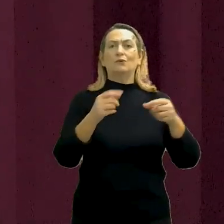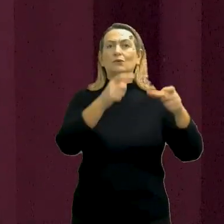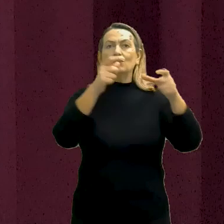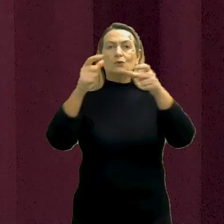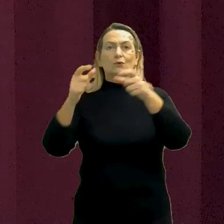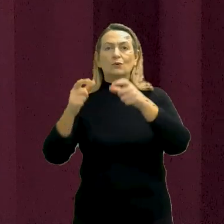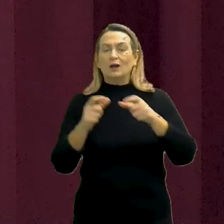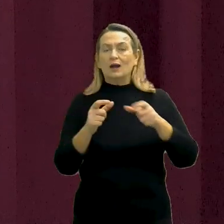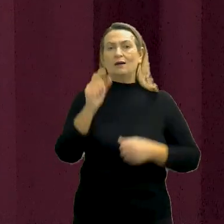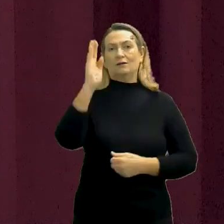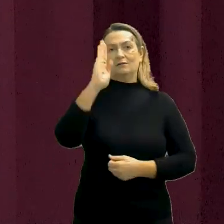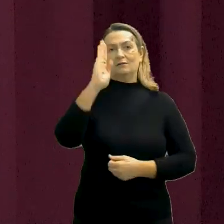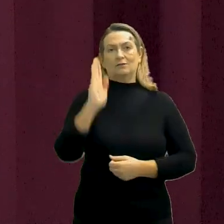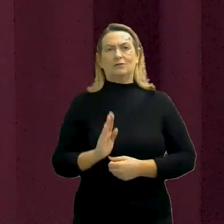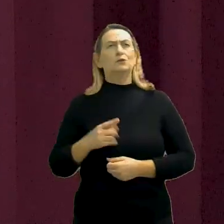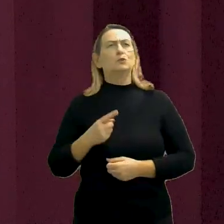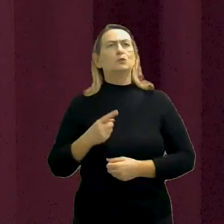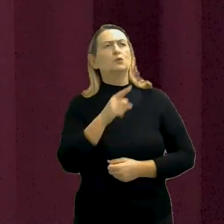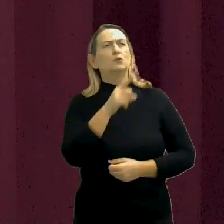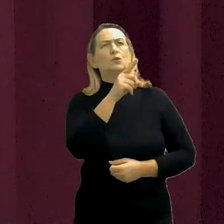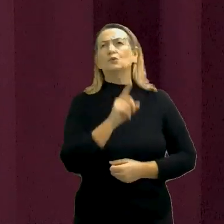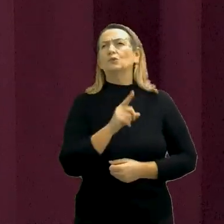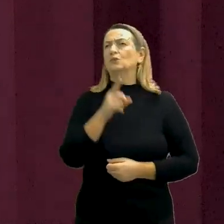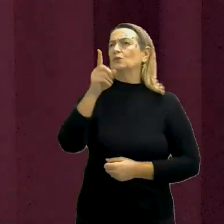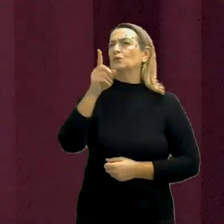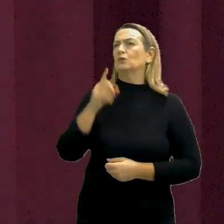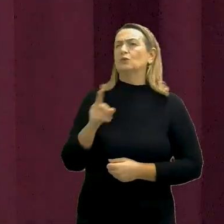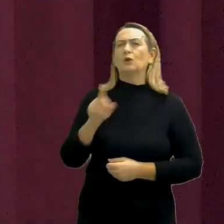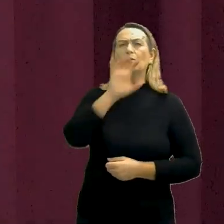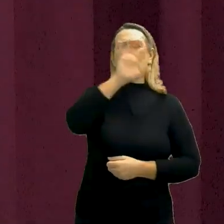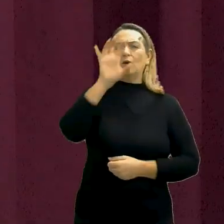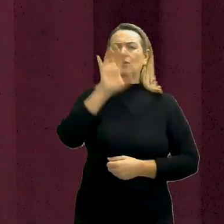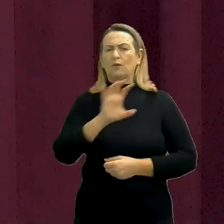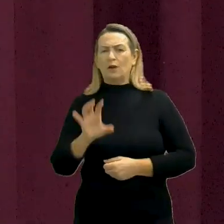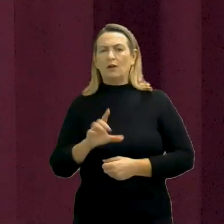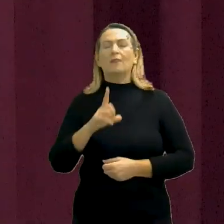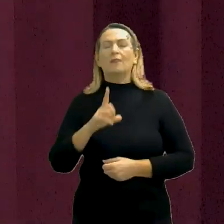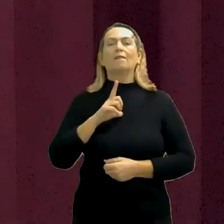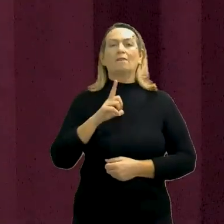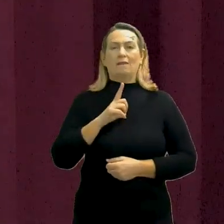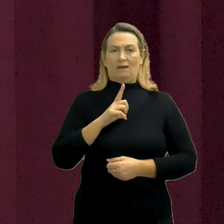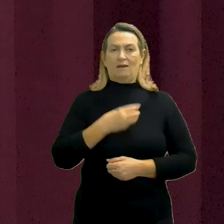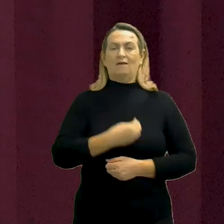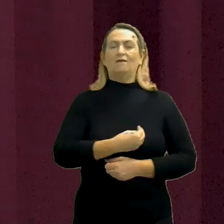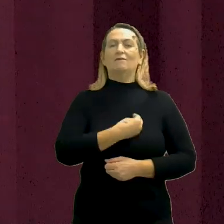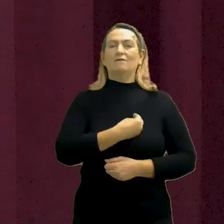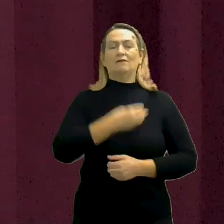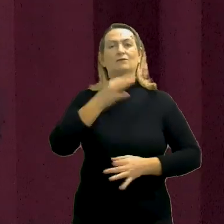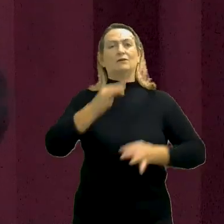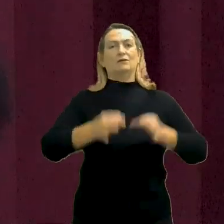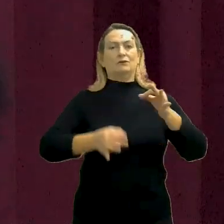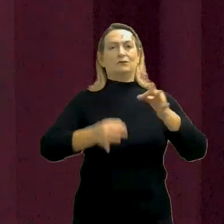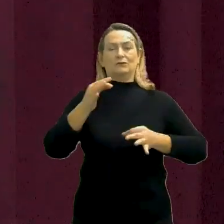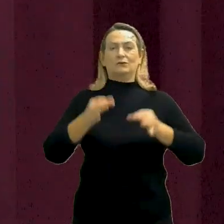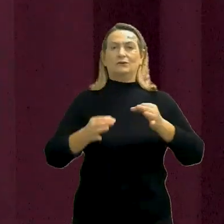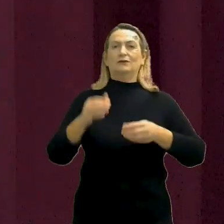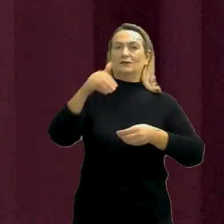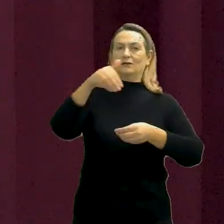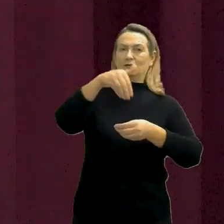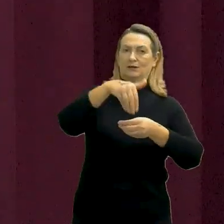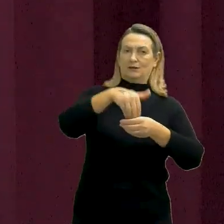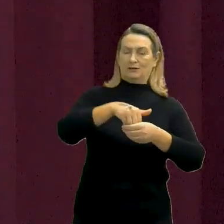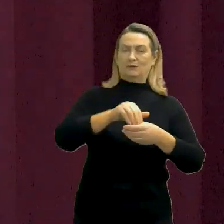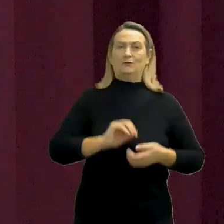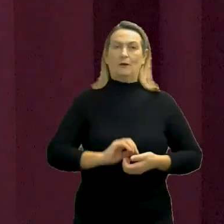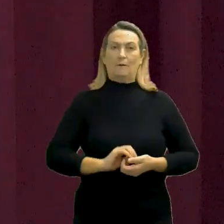Sul do do Brasil está a justiça eleitoral e no Paraná também no Paraná nós estamos em Curitiba mas lá na